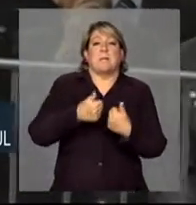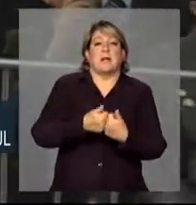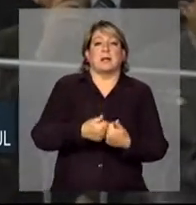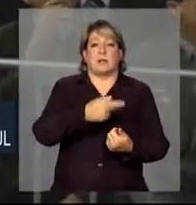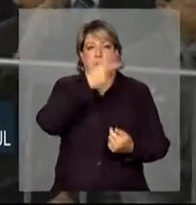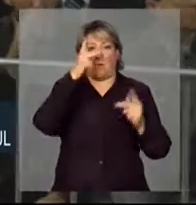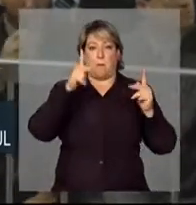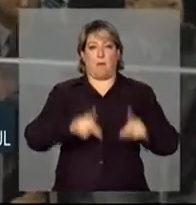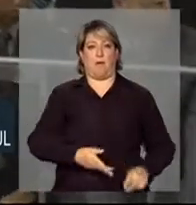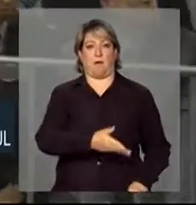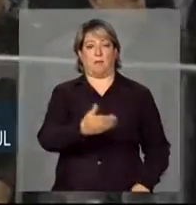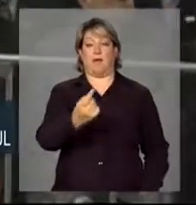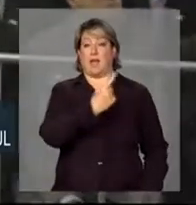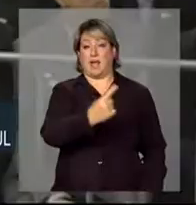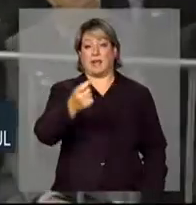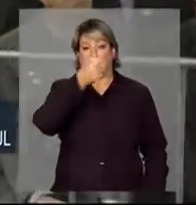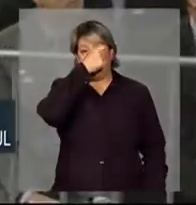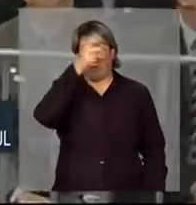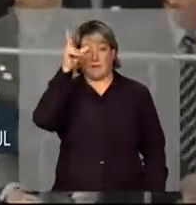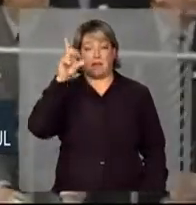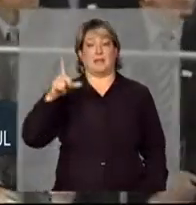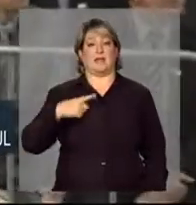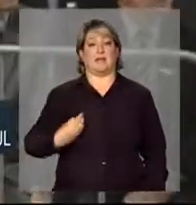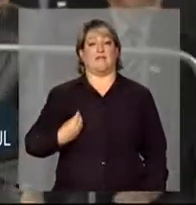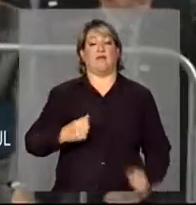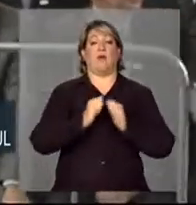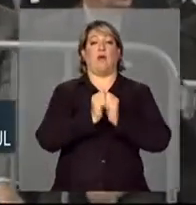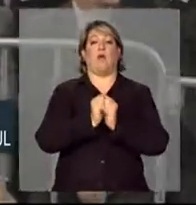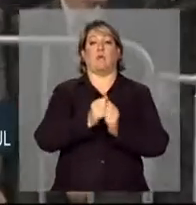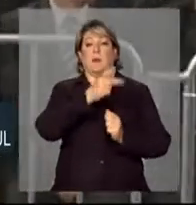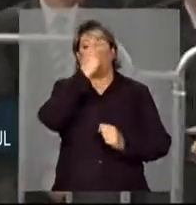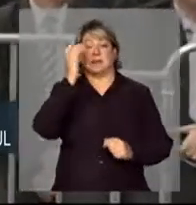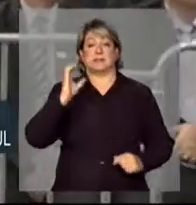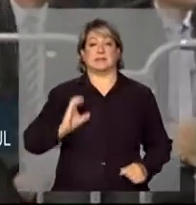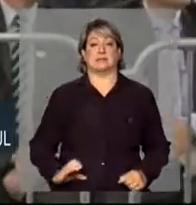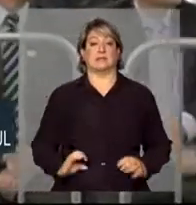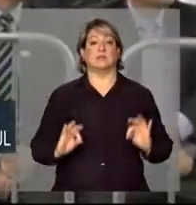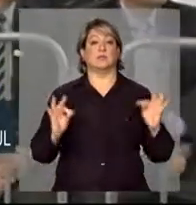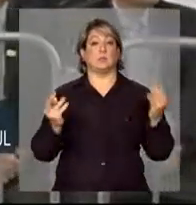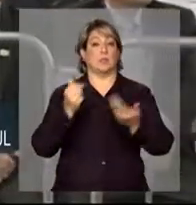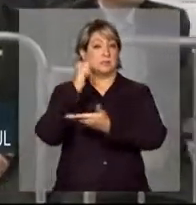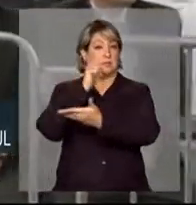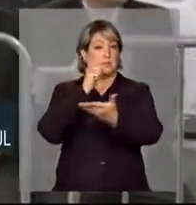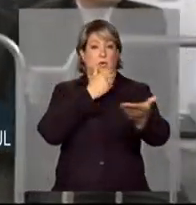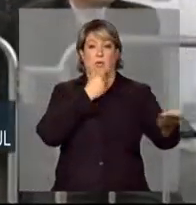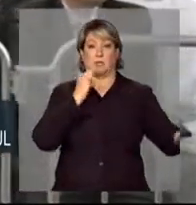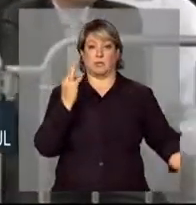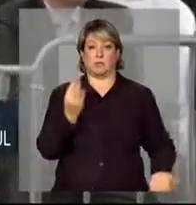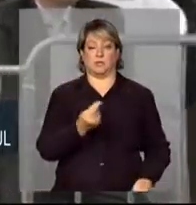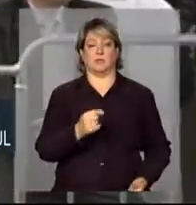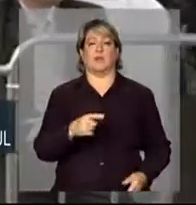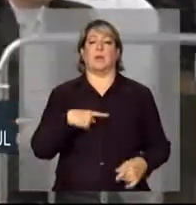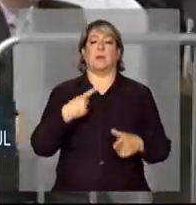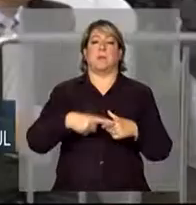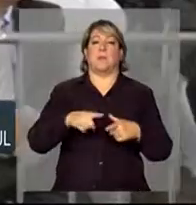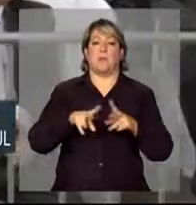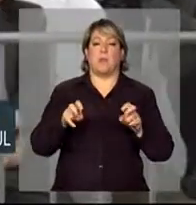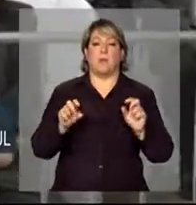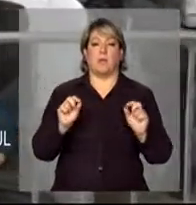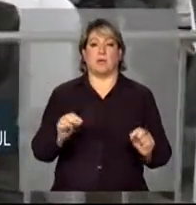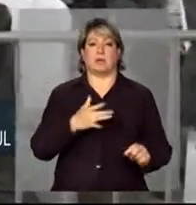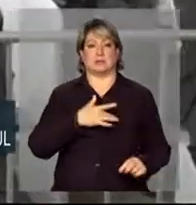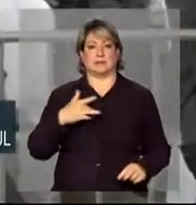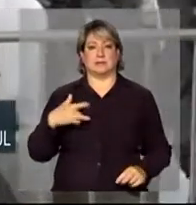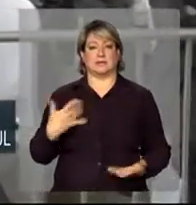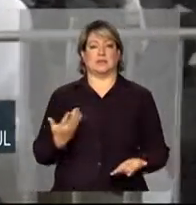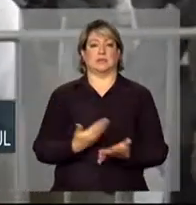prefeita que no dia a dia tem uma relação direta com o cidadão e com a cidadã. É lá que as questões da saúde, lá que as